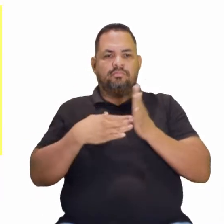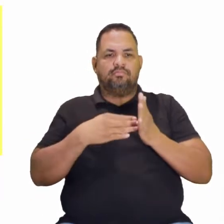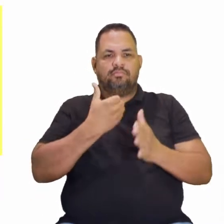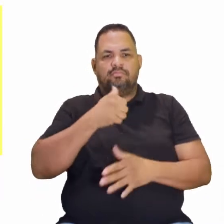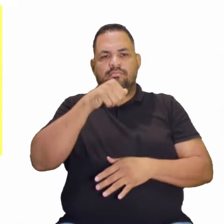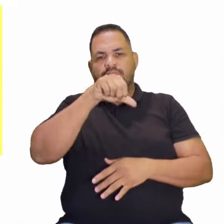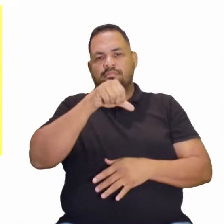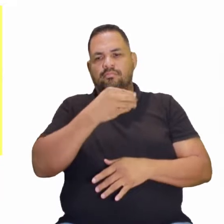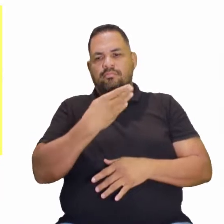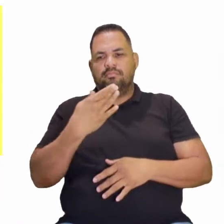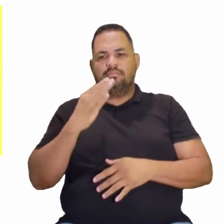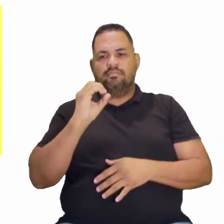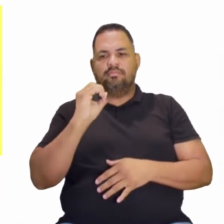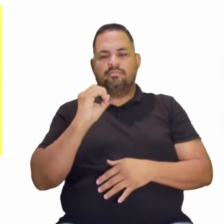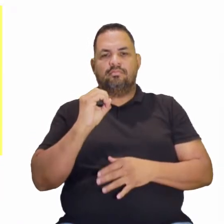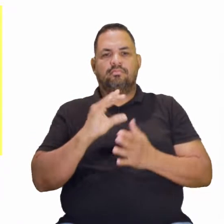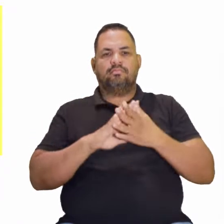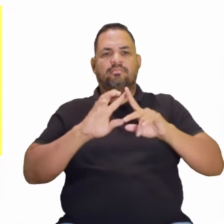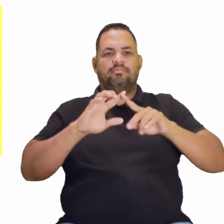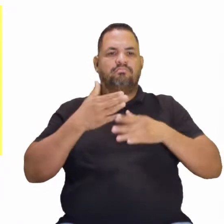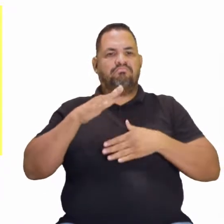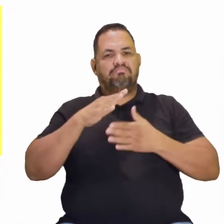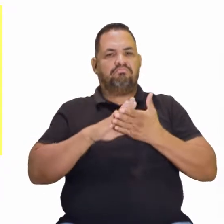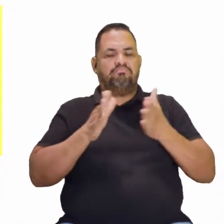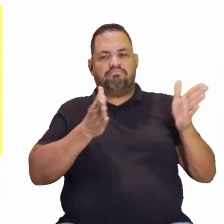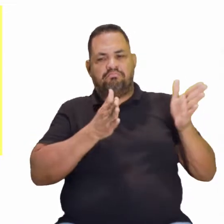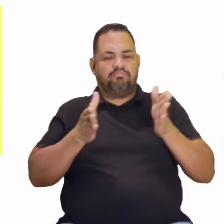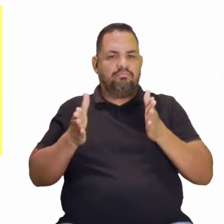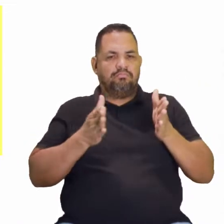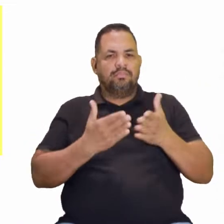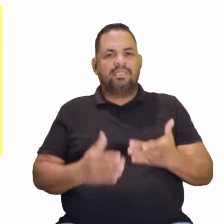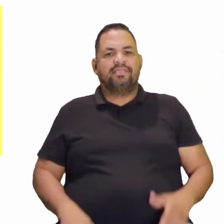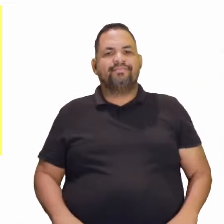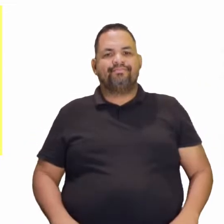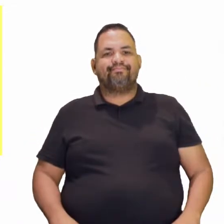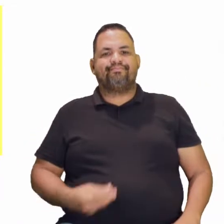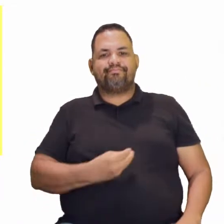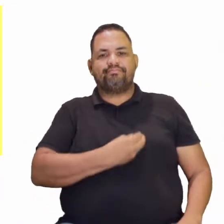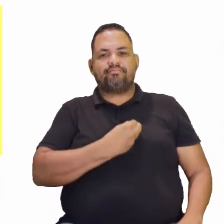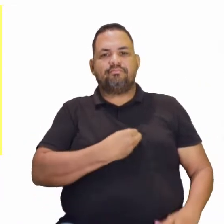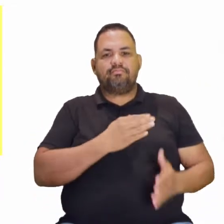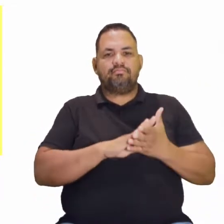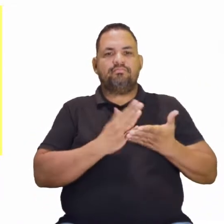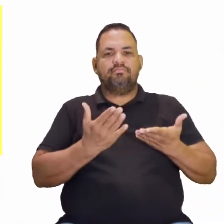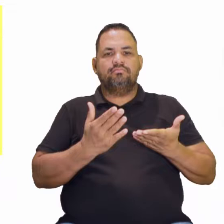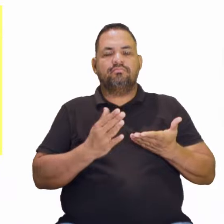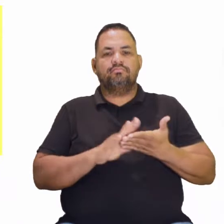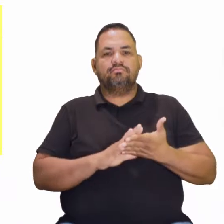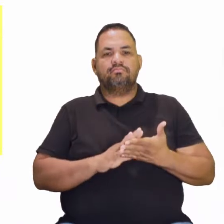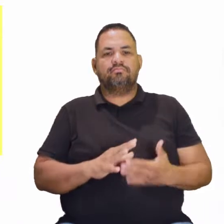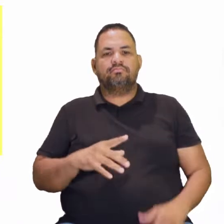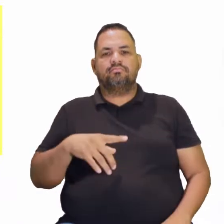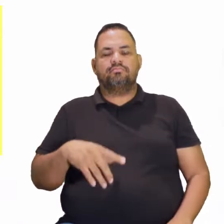1894 até 1930, mais ou menos esse período aí. Tá? Esse momento esteve